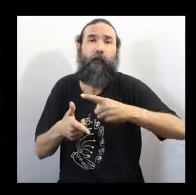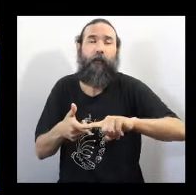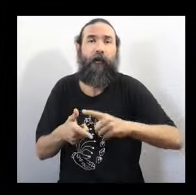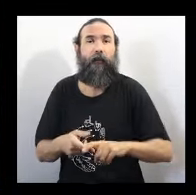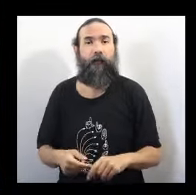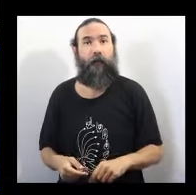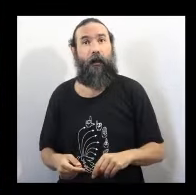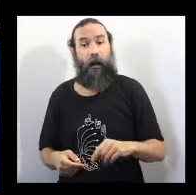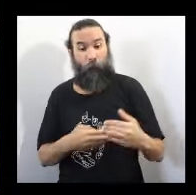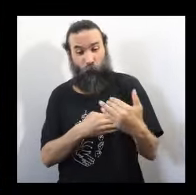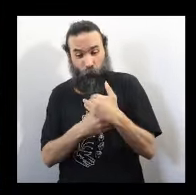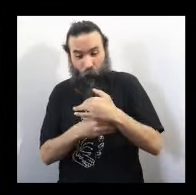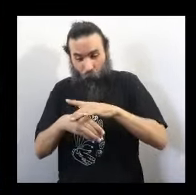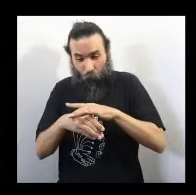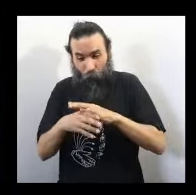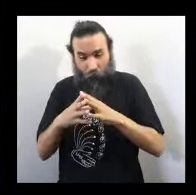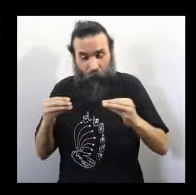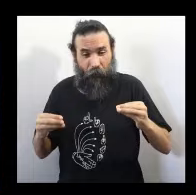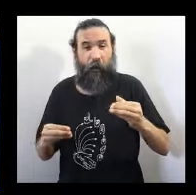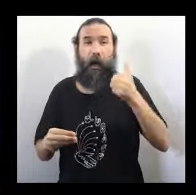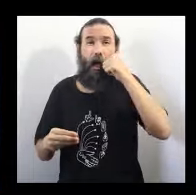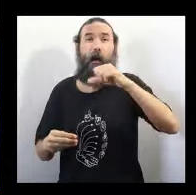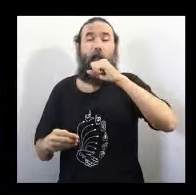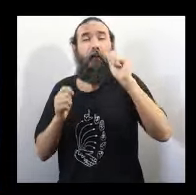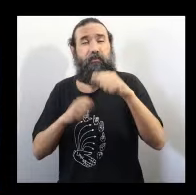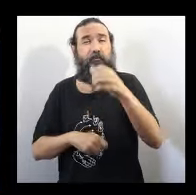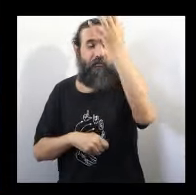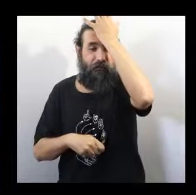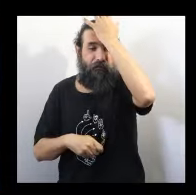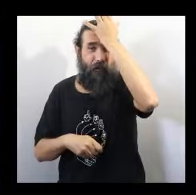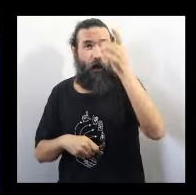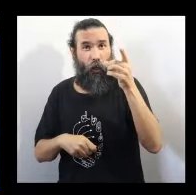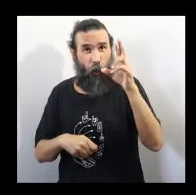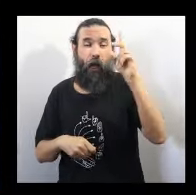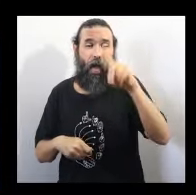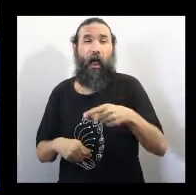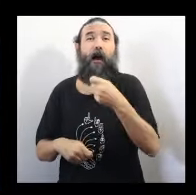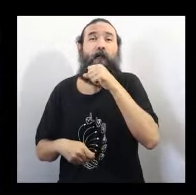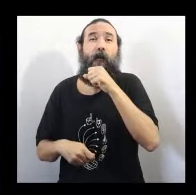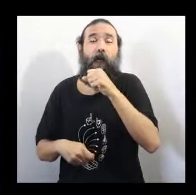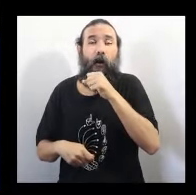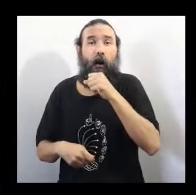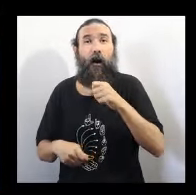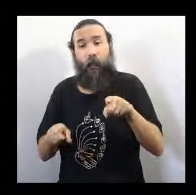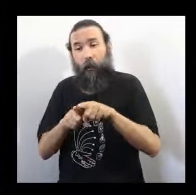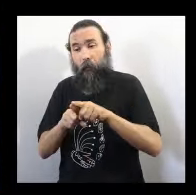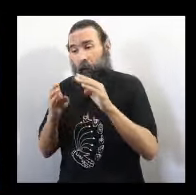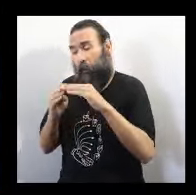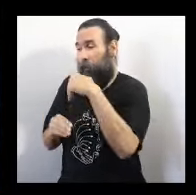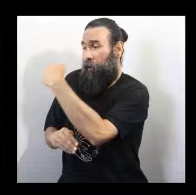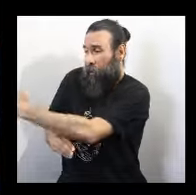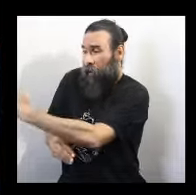tratado do assassino toda mãe era enfermeira as doutora era a voz a vizinha e a partir